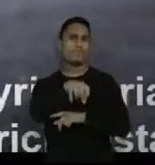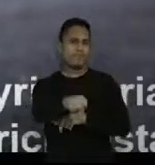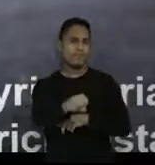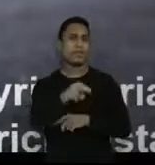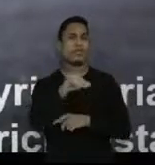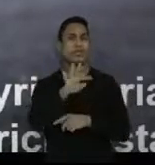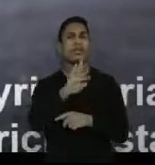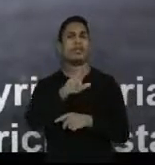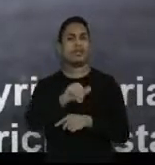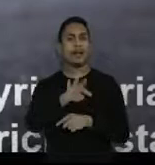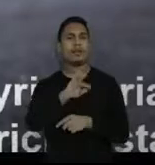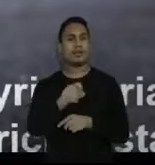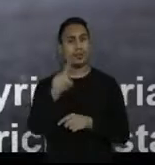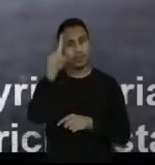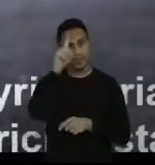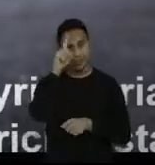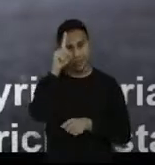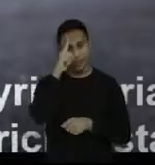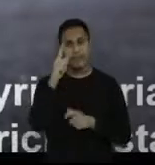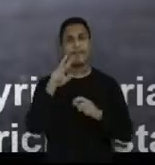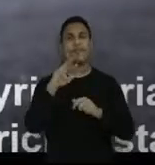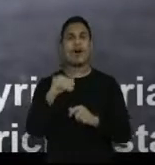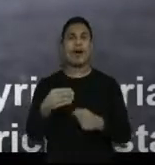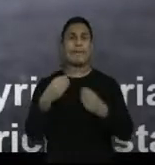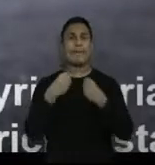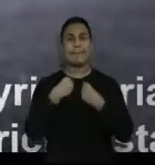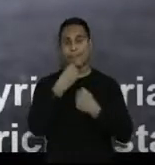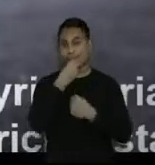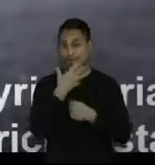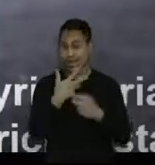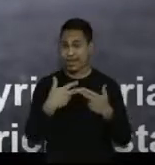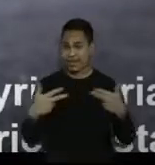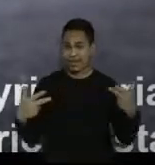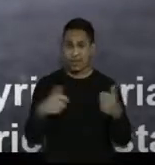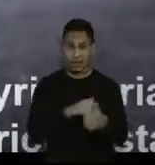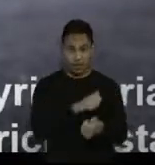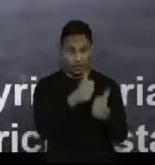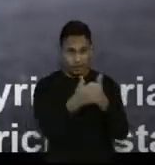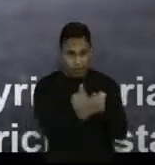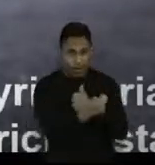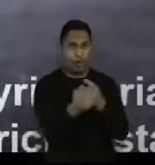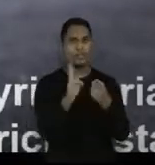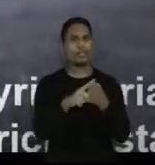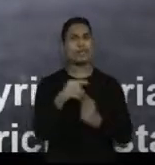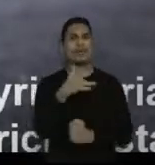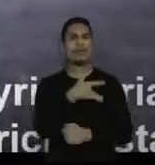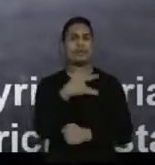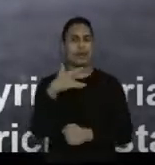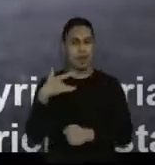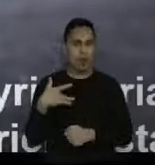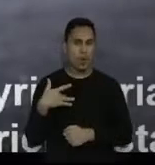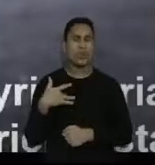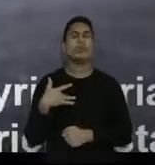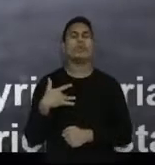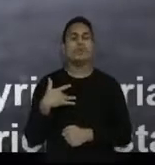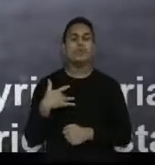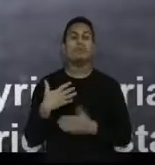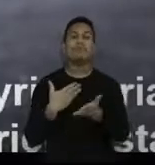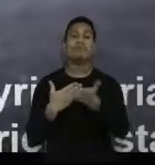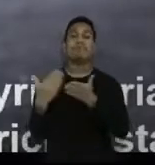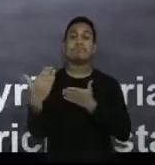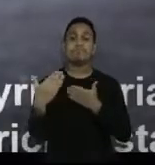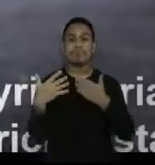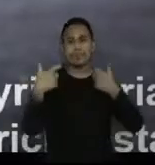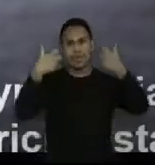diversos benefícios, não só para a performance esportiva, mas também para a saúde, tá? Então, vamos começar um pouquinho, eu quero explicar um pouco para vocês sobre